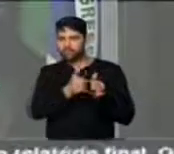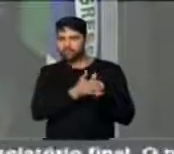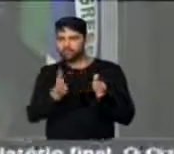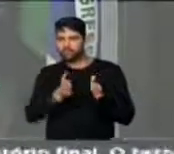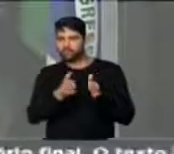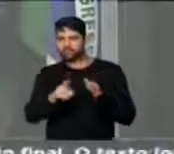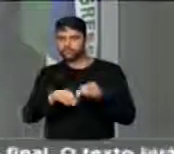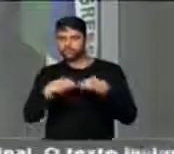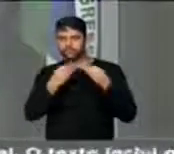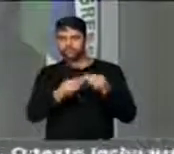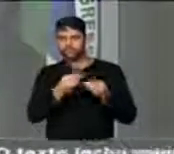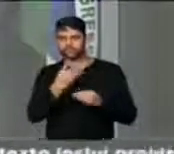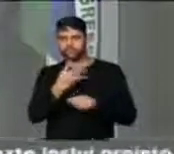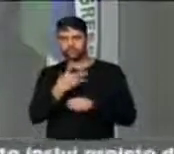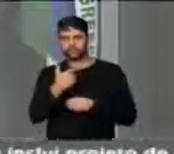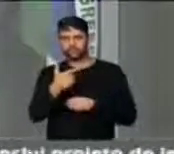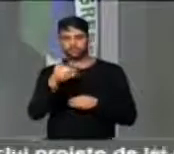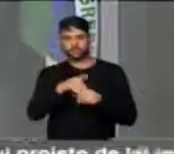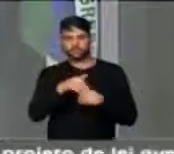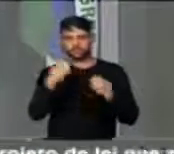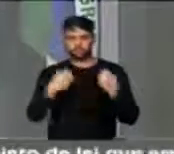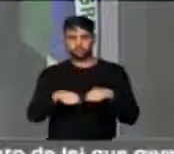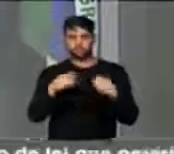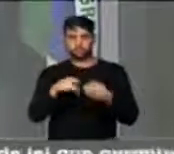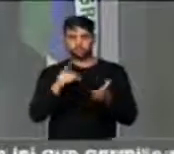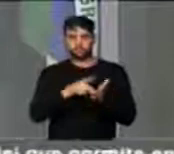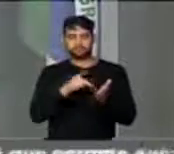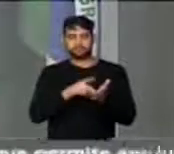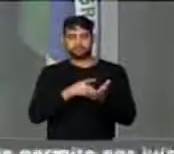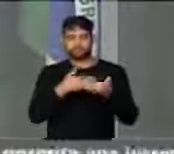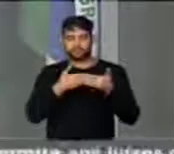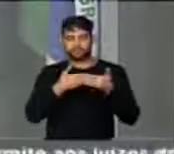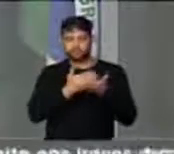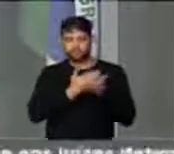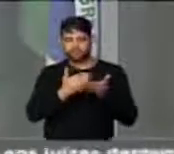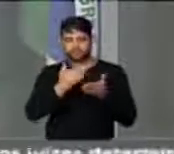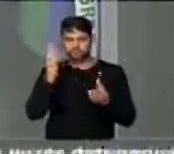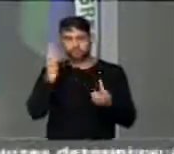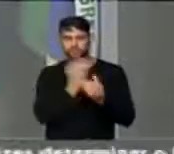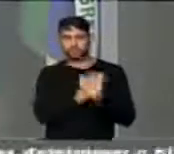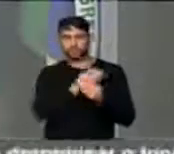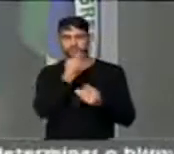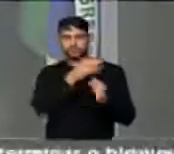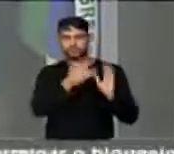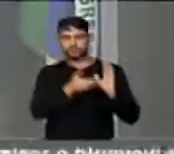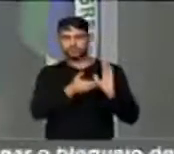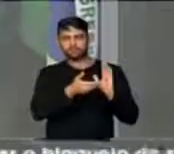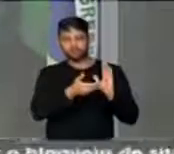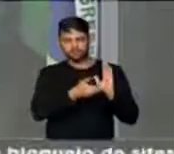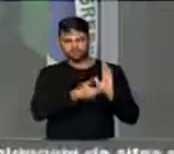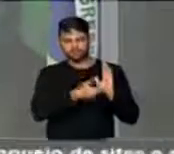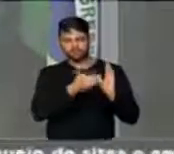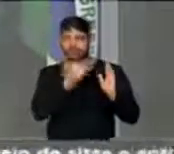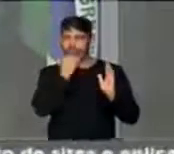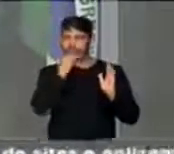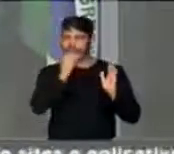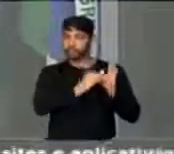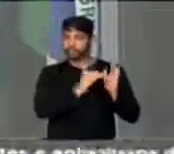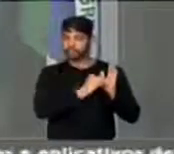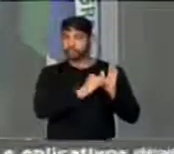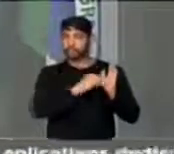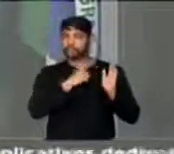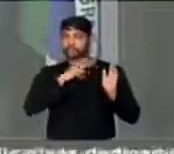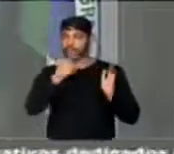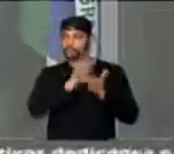dando-lhe os 42 votos necessários para a abertura do processo naquela casa. E eu não tenho,